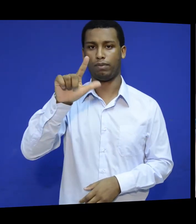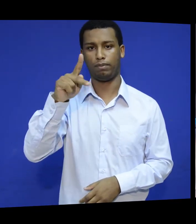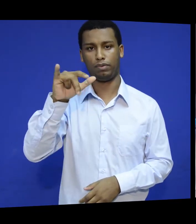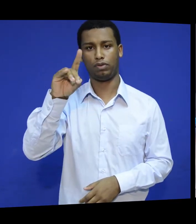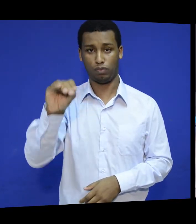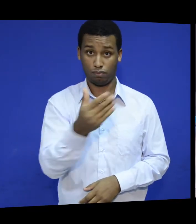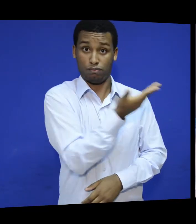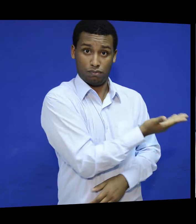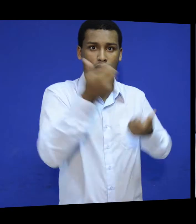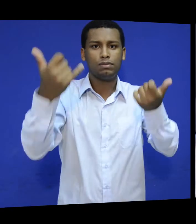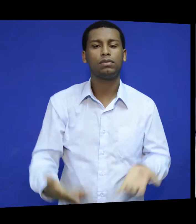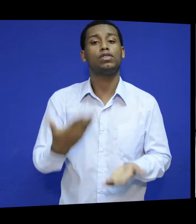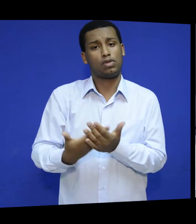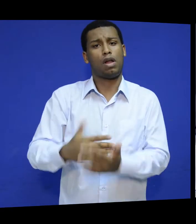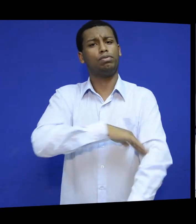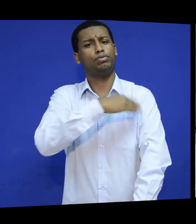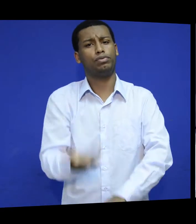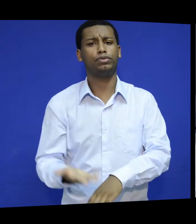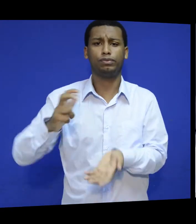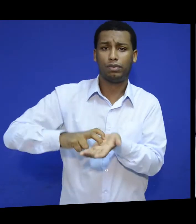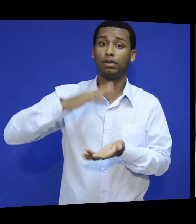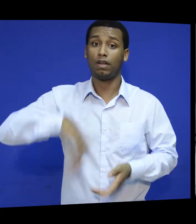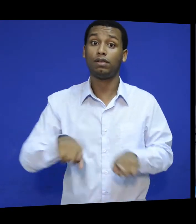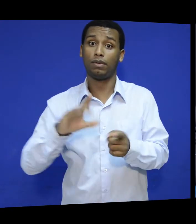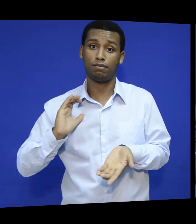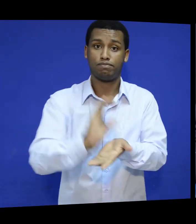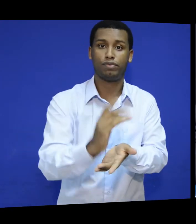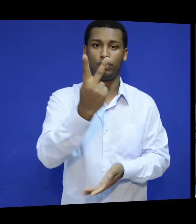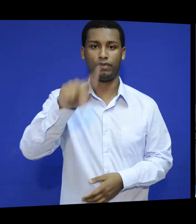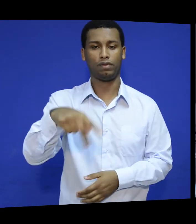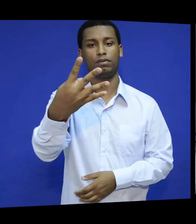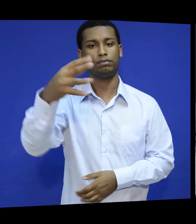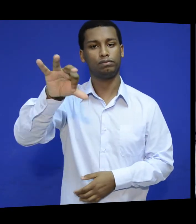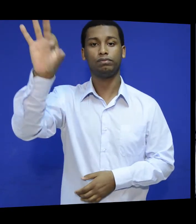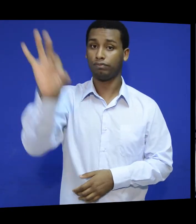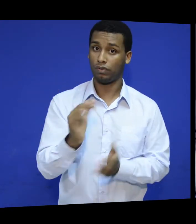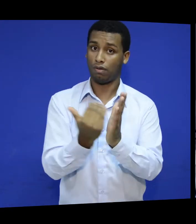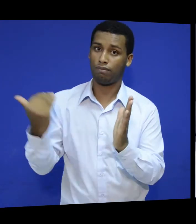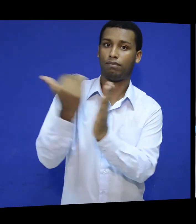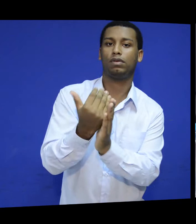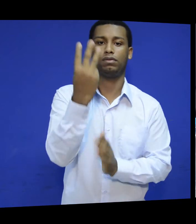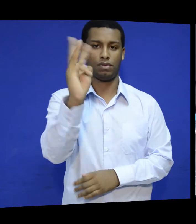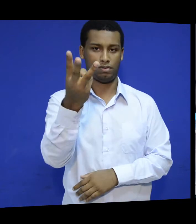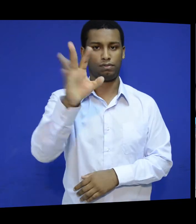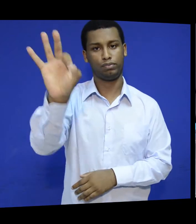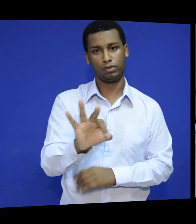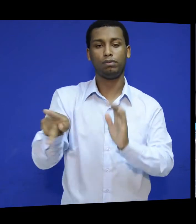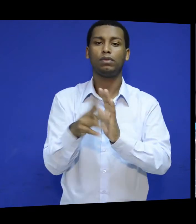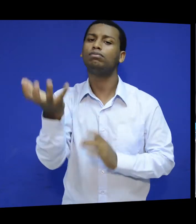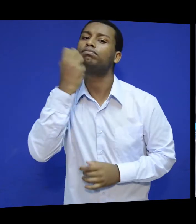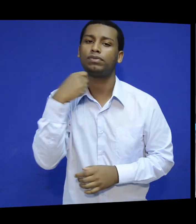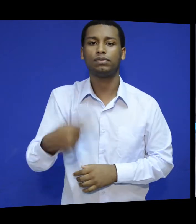o candidato Eupídio Neves propôs educação em tempo integral e o aumento do repasse de 2,49%